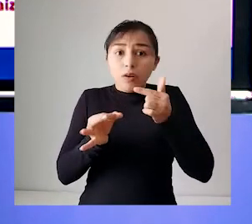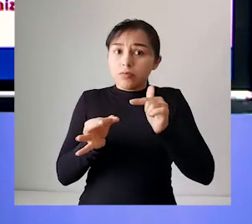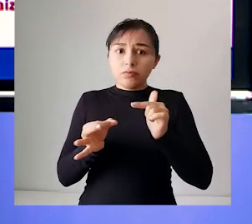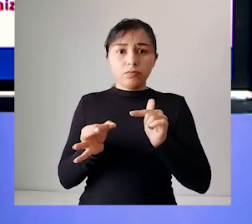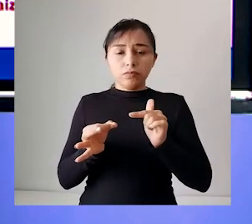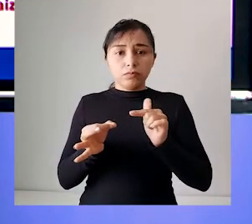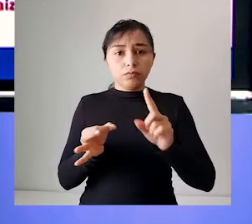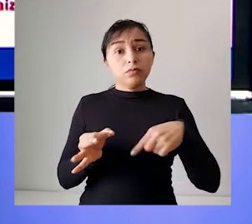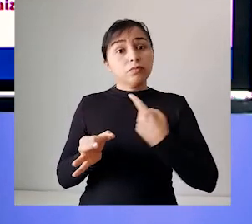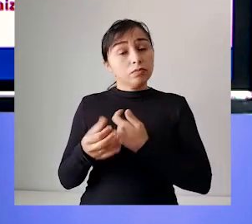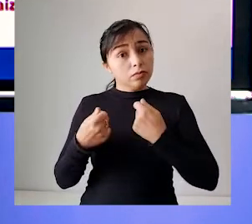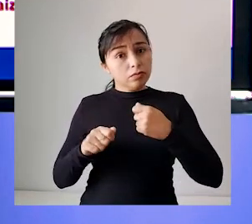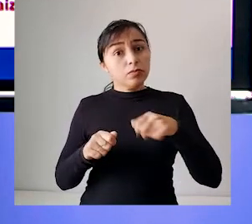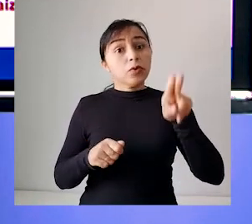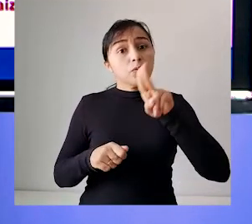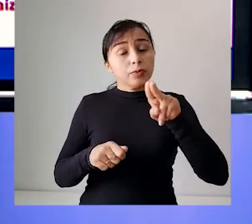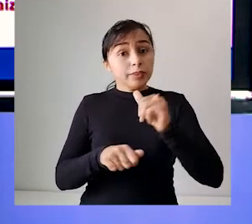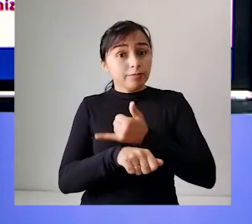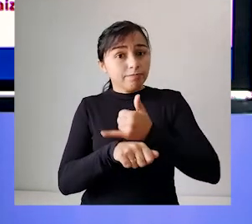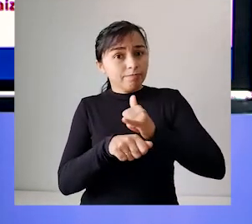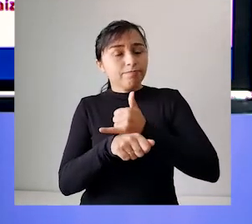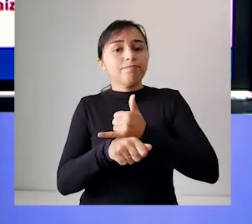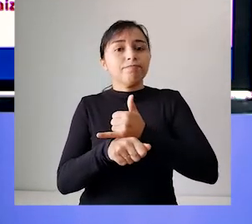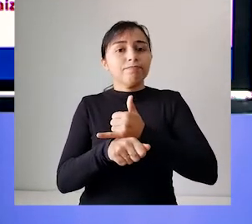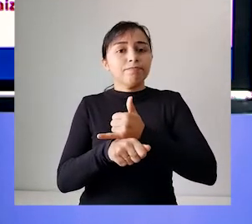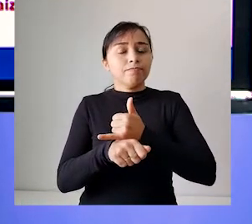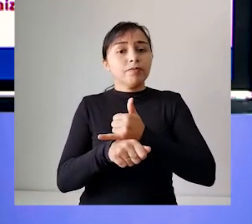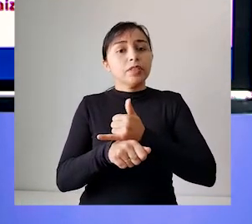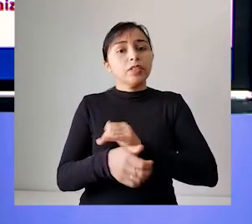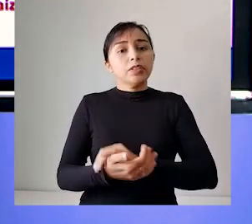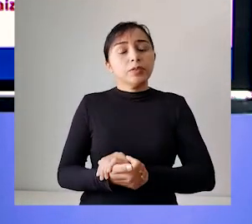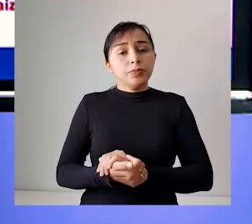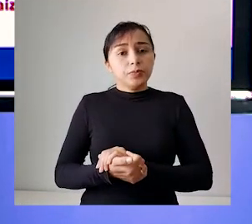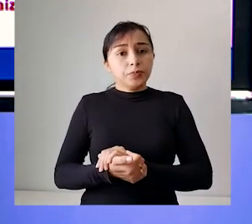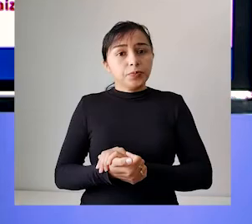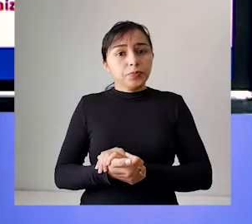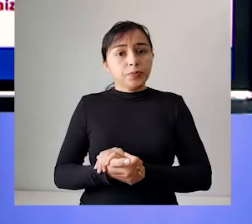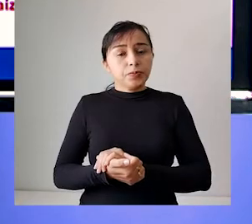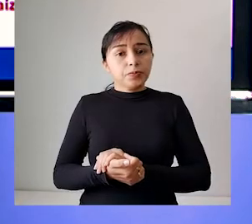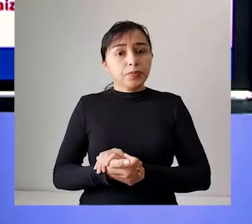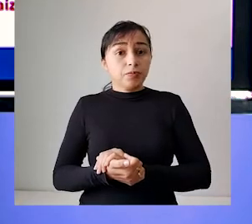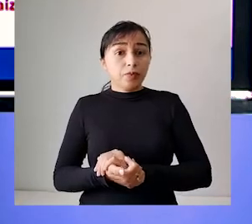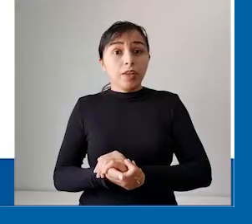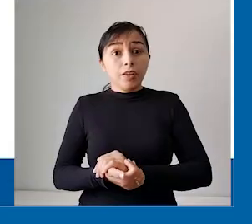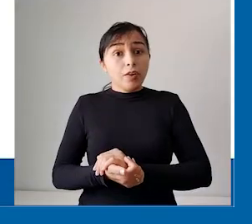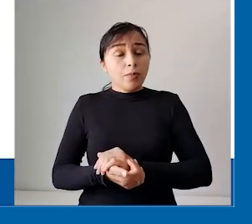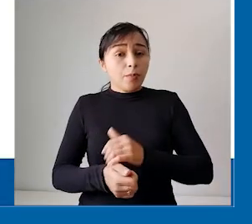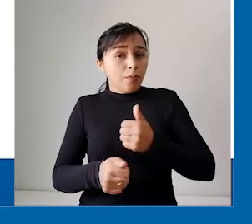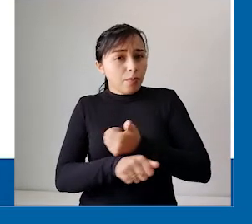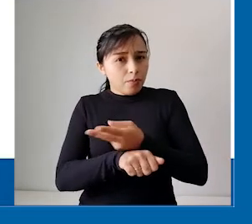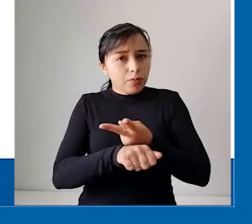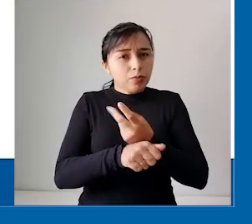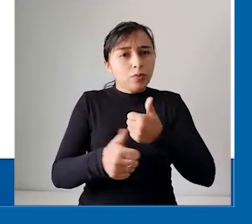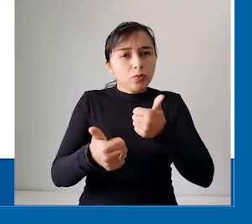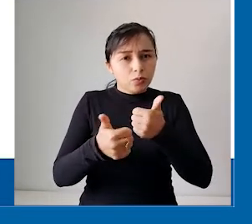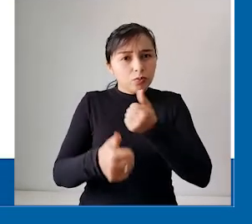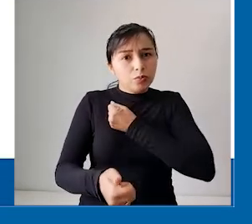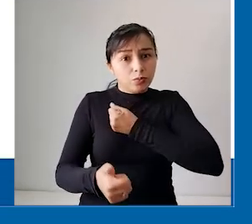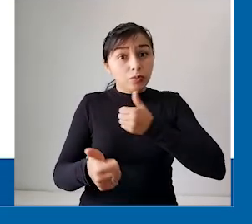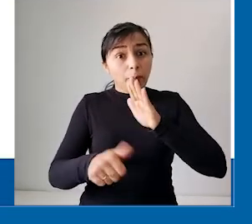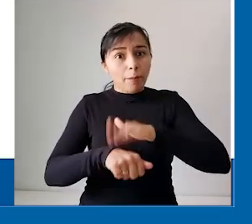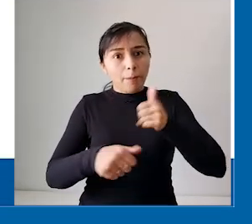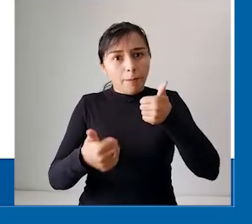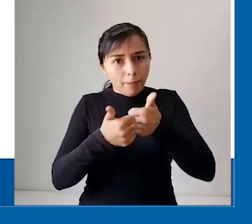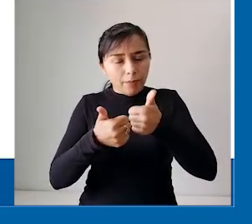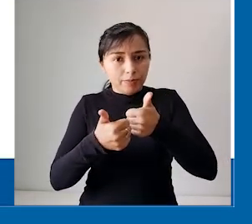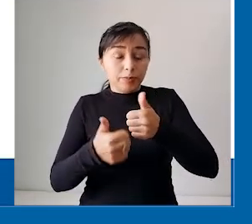exato. Então, o que é que a gente pode analisar? Olha só, 12 ao quadrado é igual a